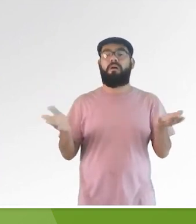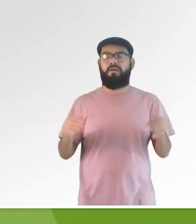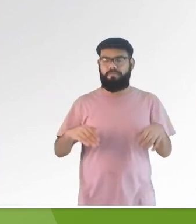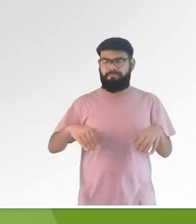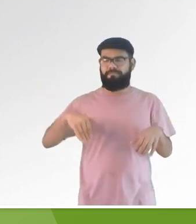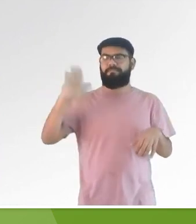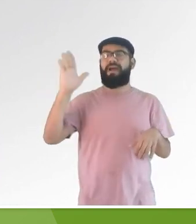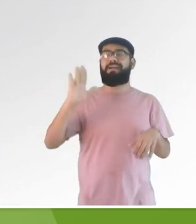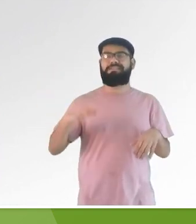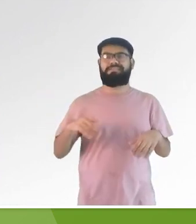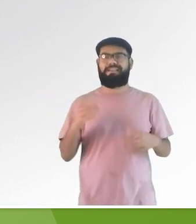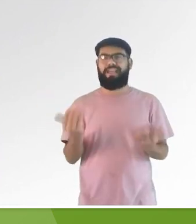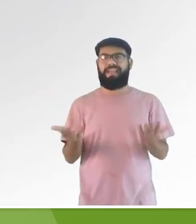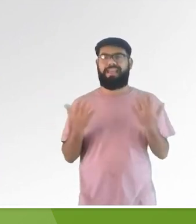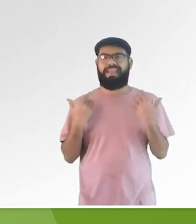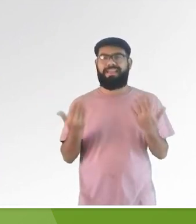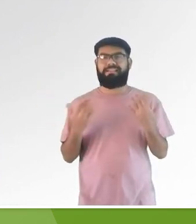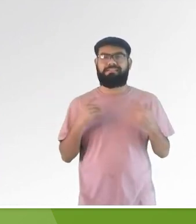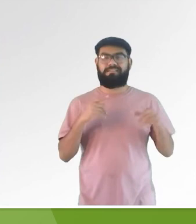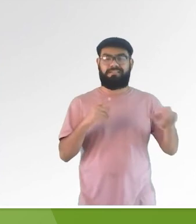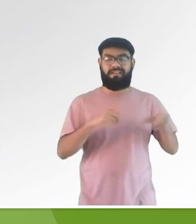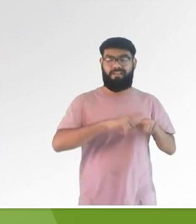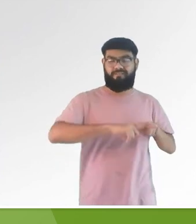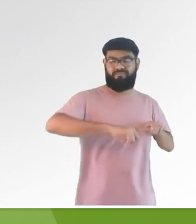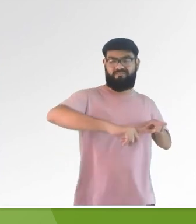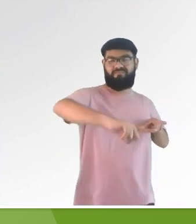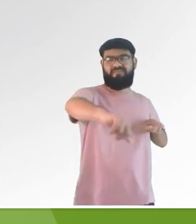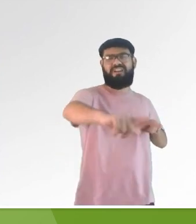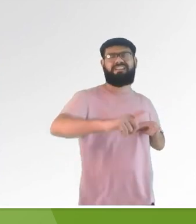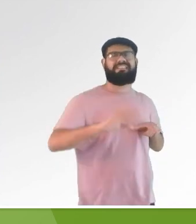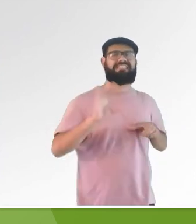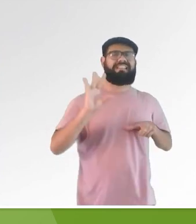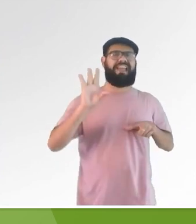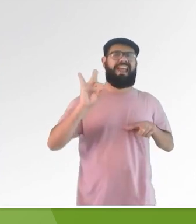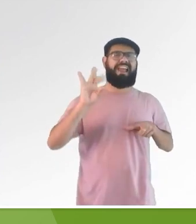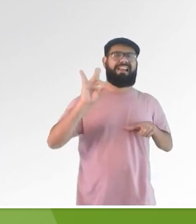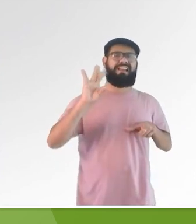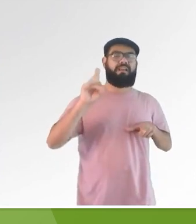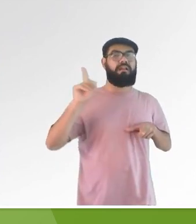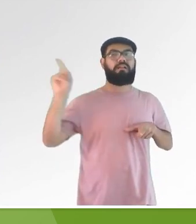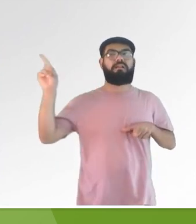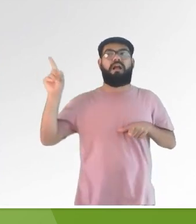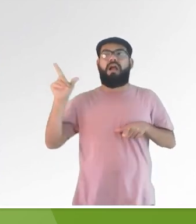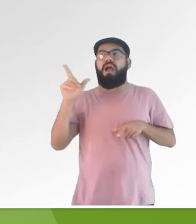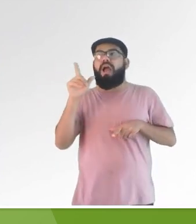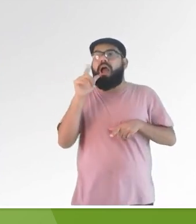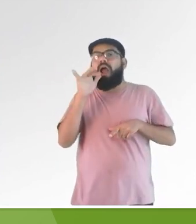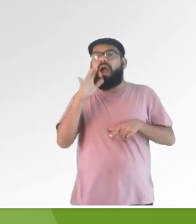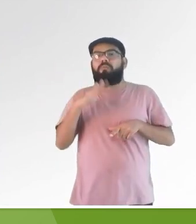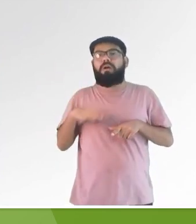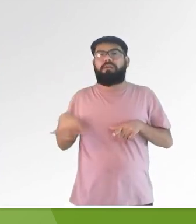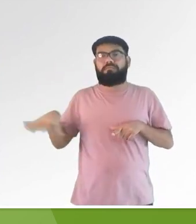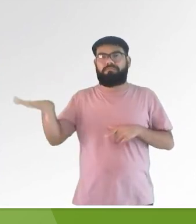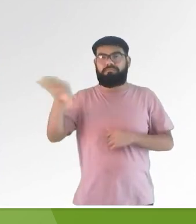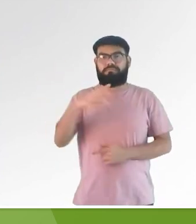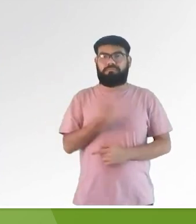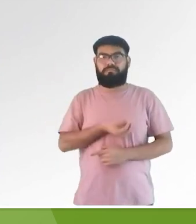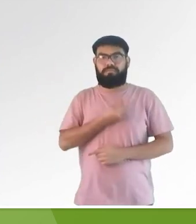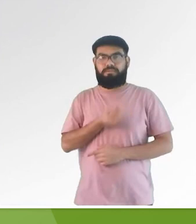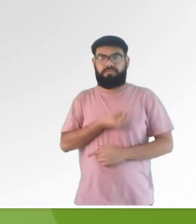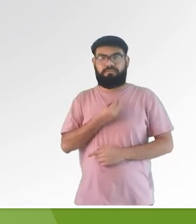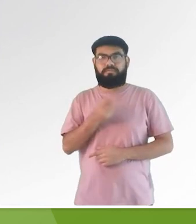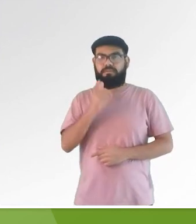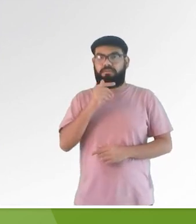seco, enquanto que lá na floresta a gente tem uma umidade muito grande. A presença da umidade, né,